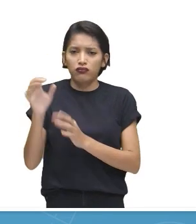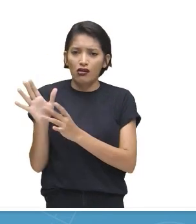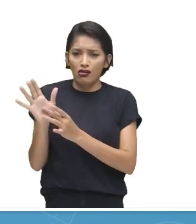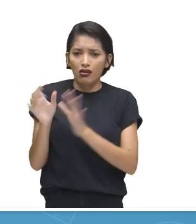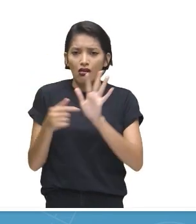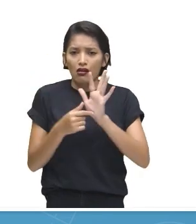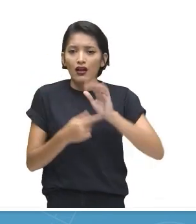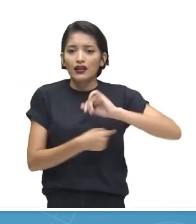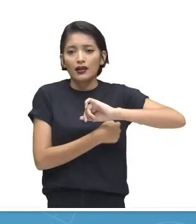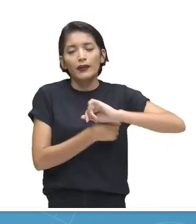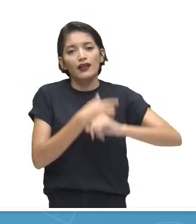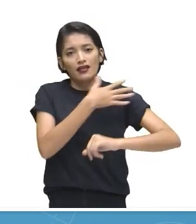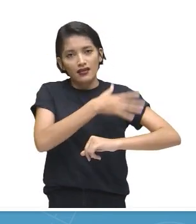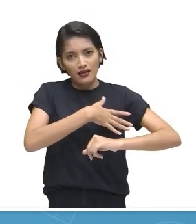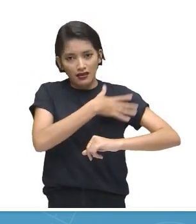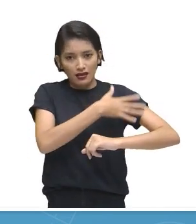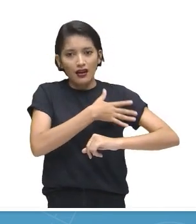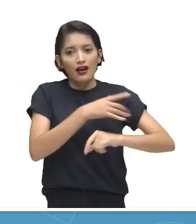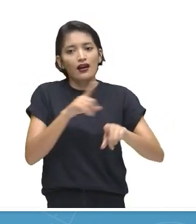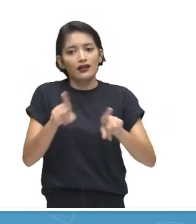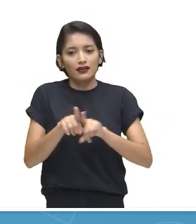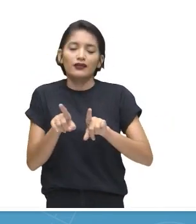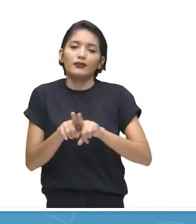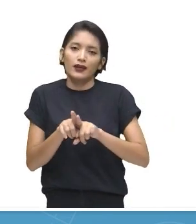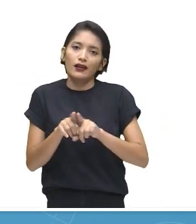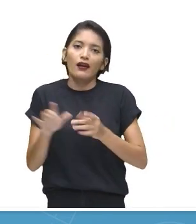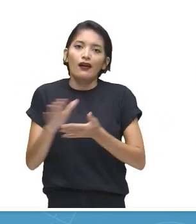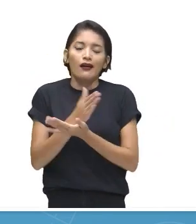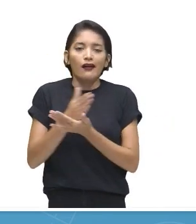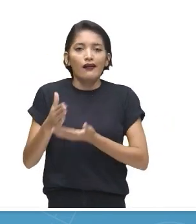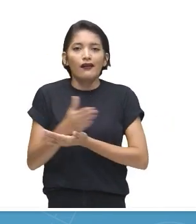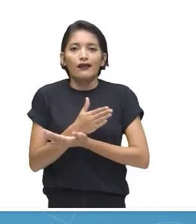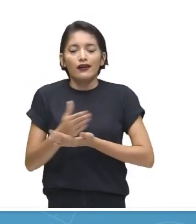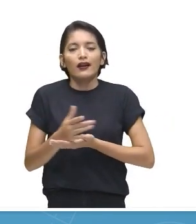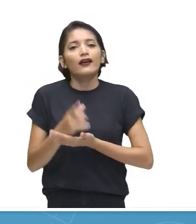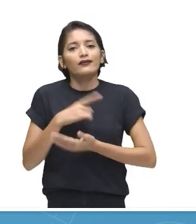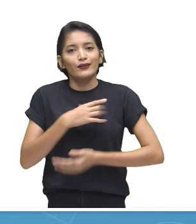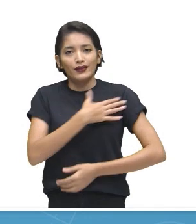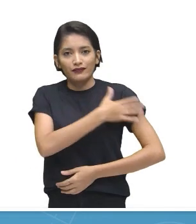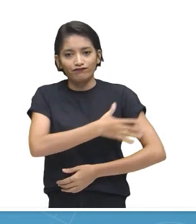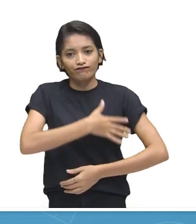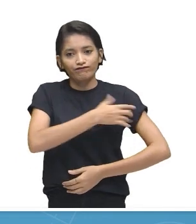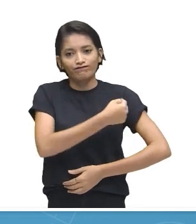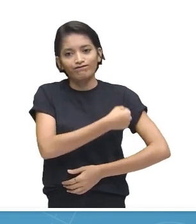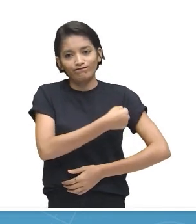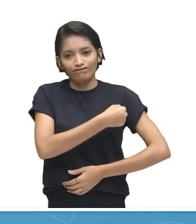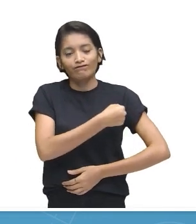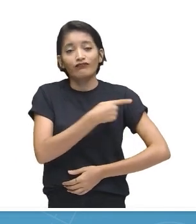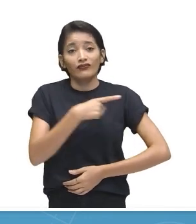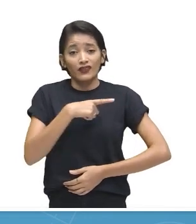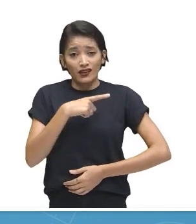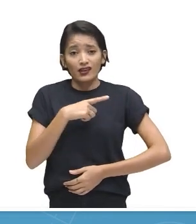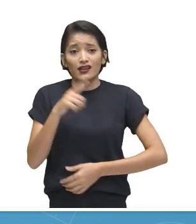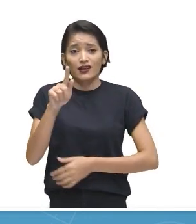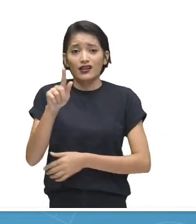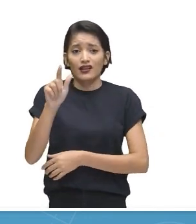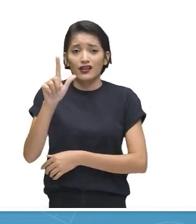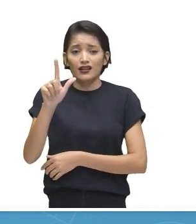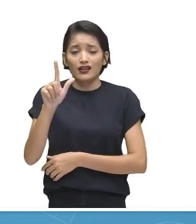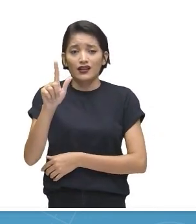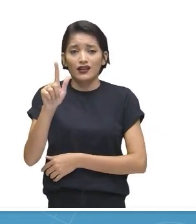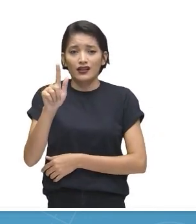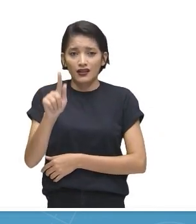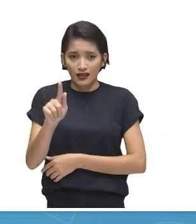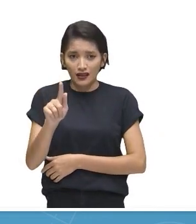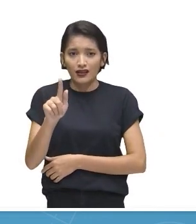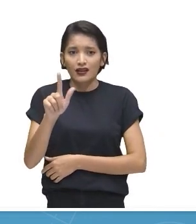região da axila, né, deixando até molhada às vezes a camisa, porque é uma região que tem muita glândula sudorípara. O